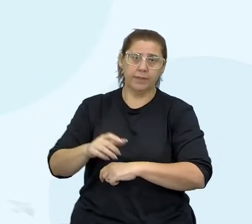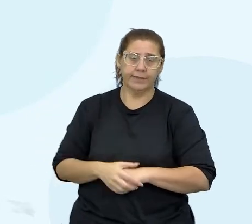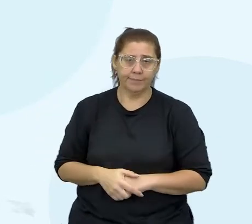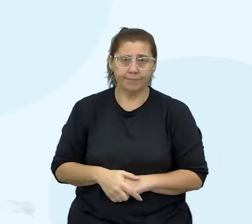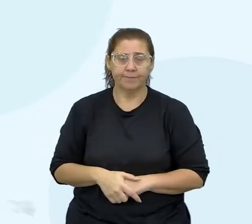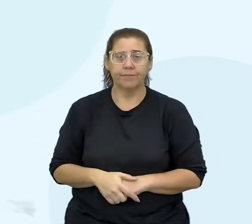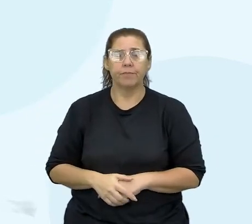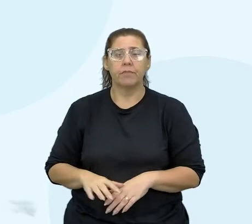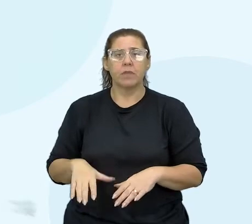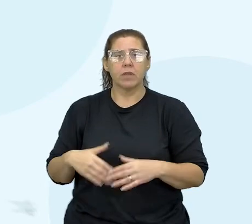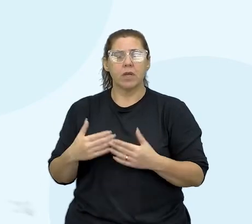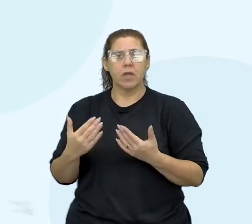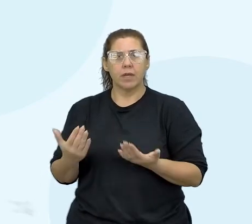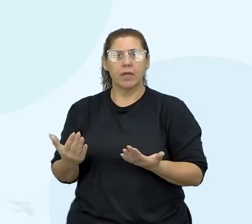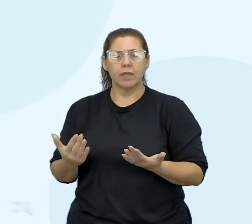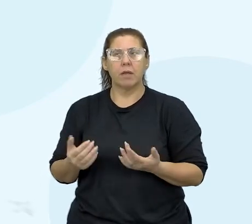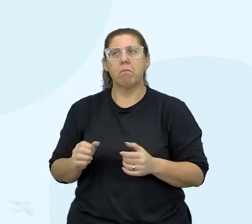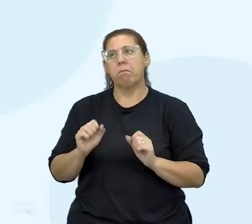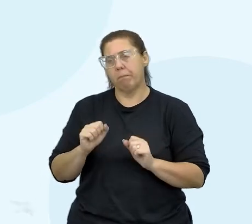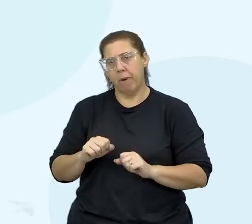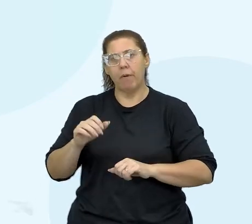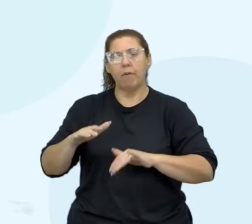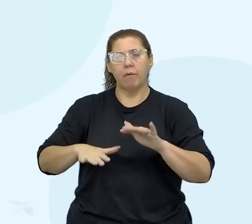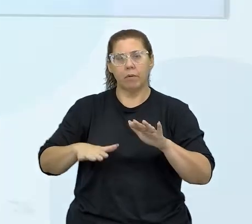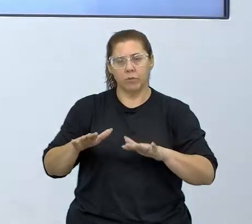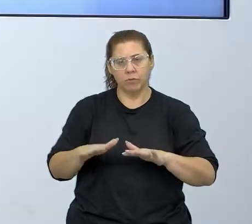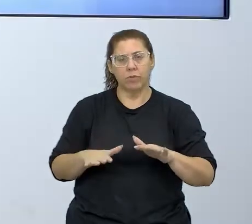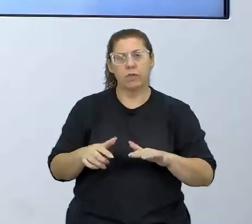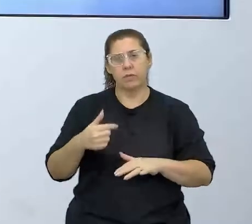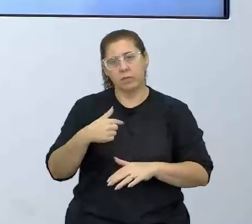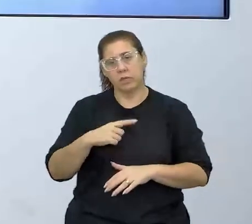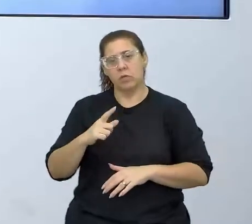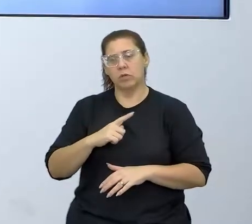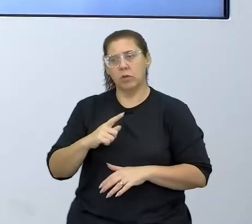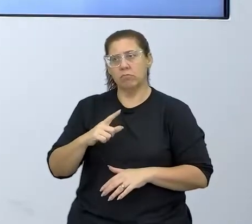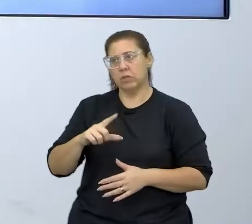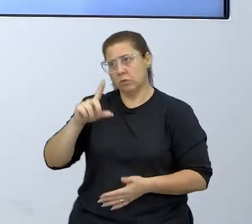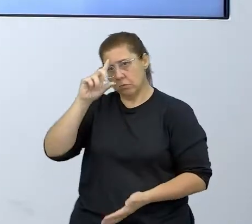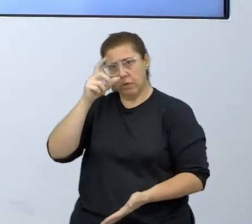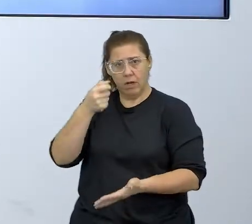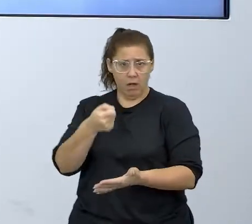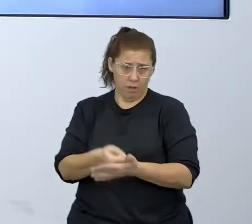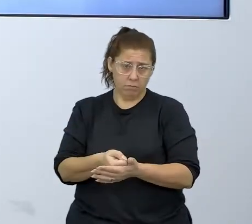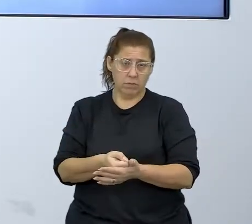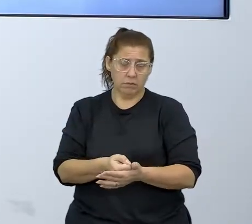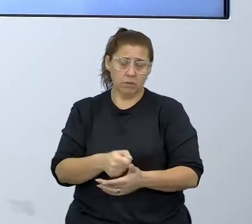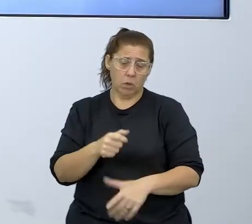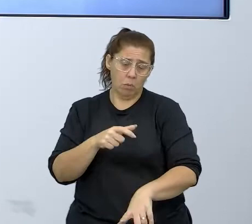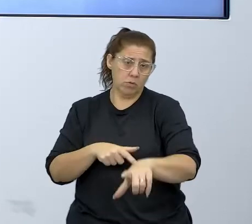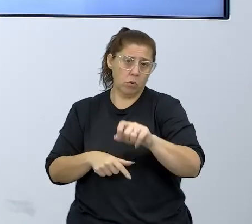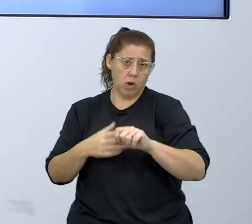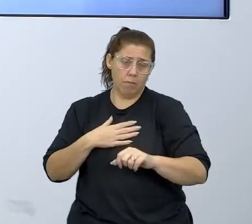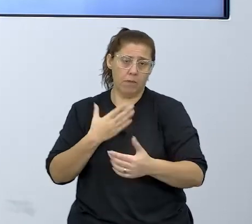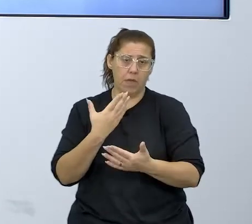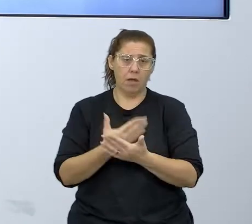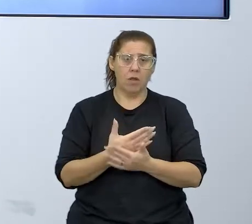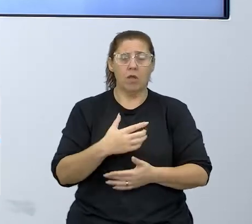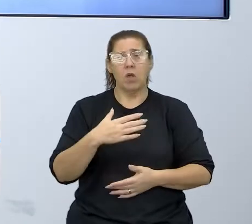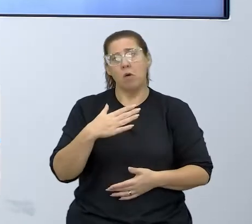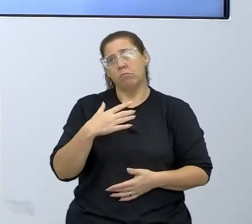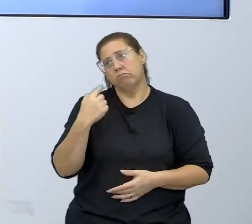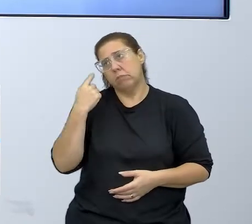coletivos. Então, pode ser que eu tenha tido uma decisão para minha aula que eu pensei de